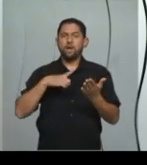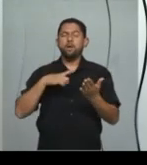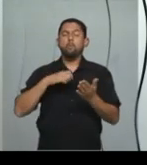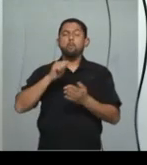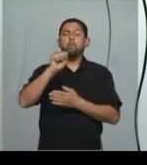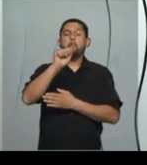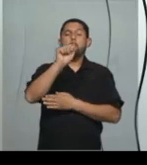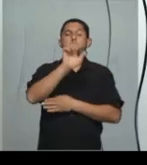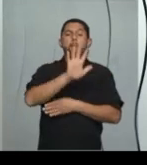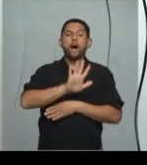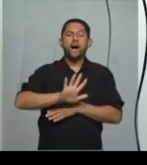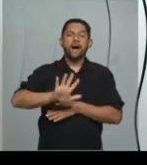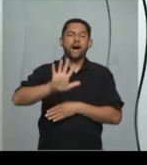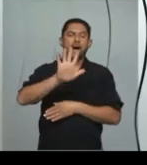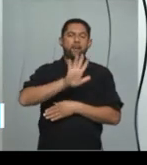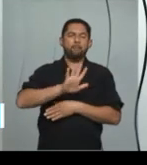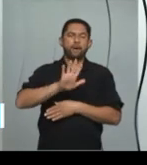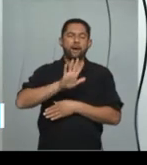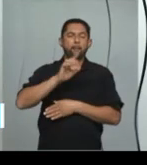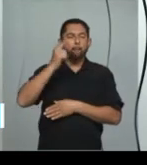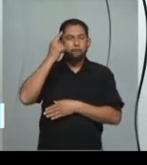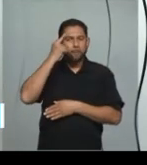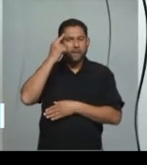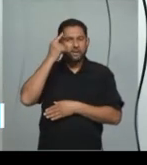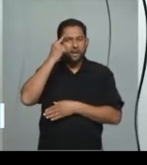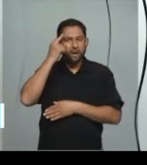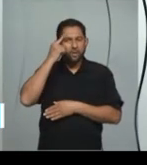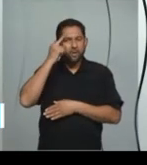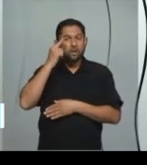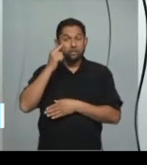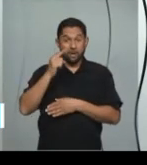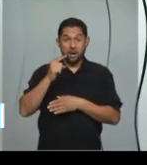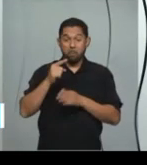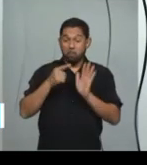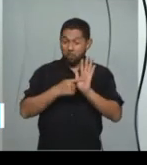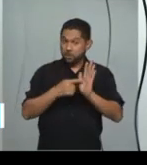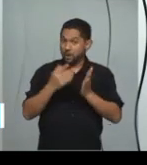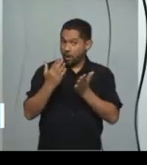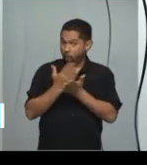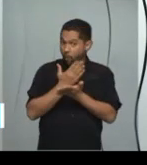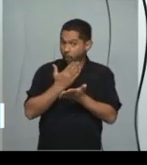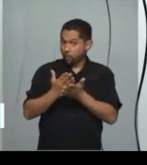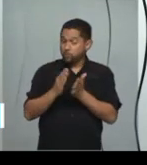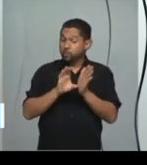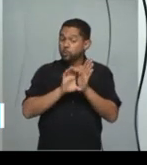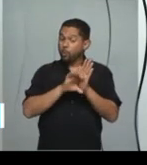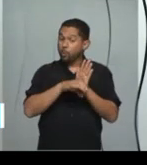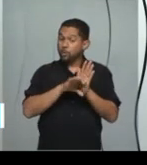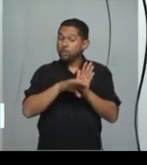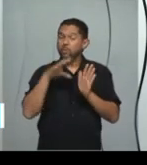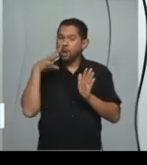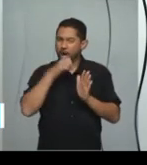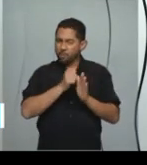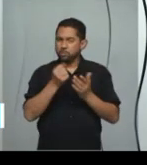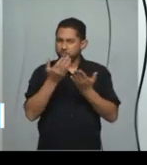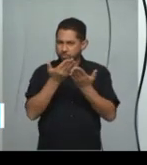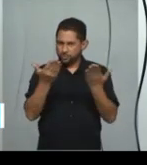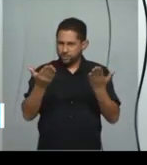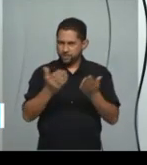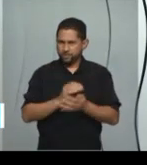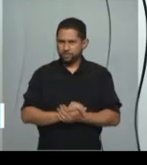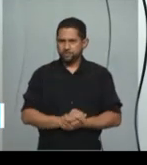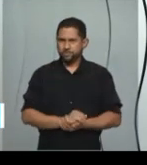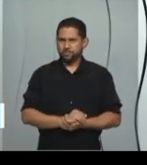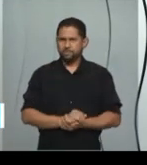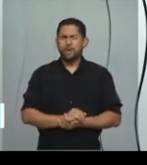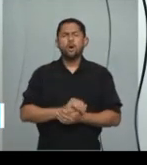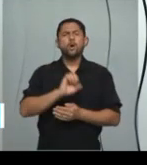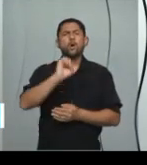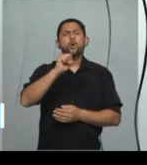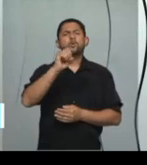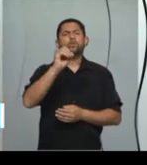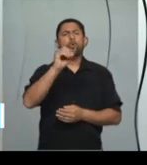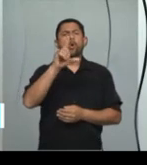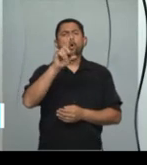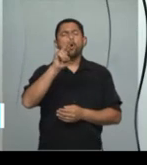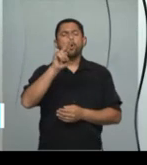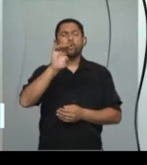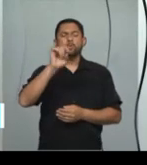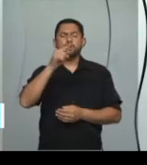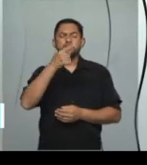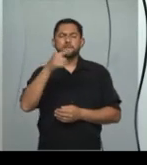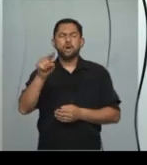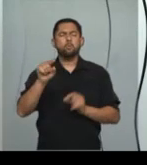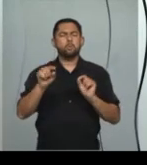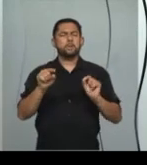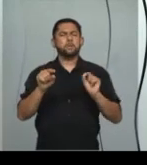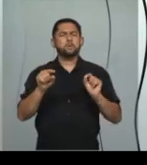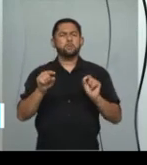foi dividido e nós vamos trabalhar rapidamente alguns conceitos, ok? Então, o que seriam soluções? Soluções são